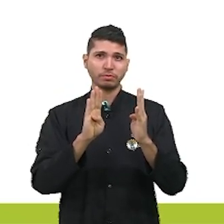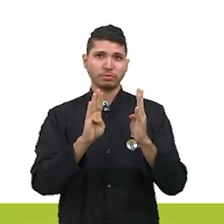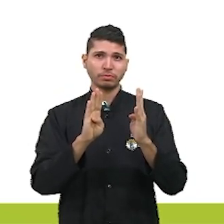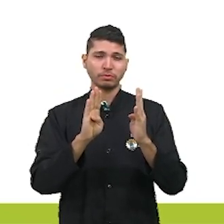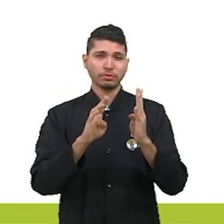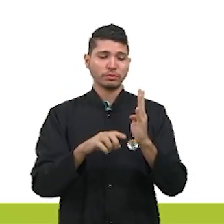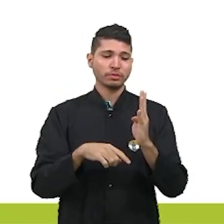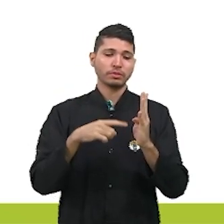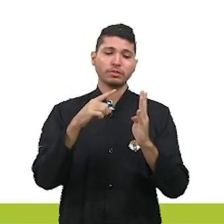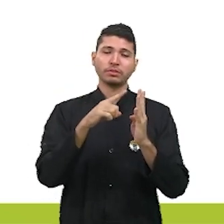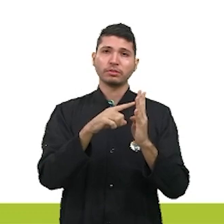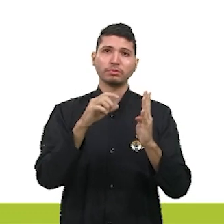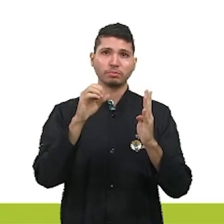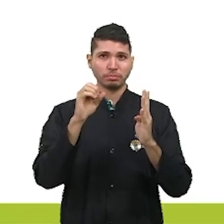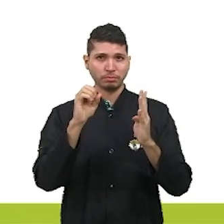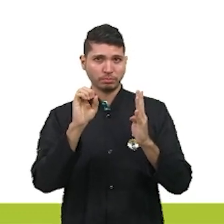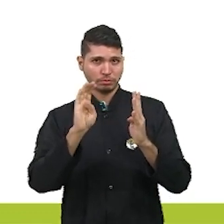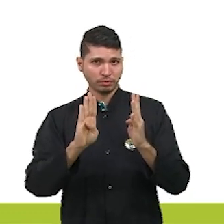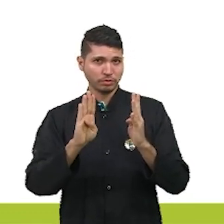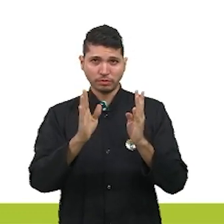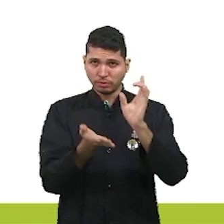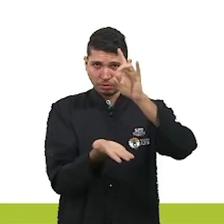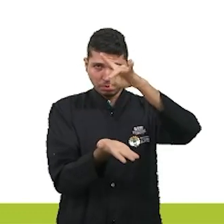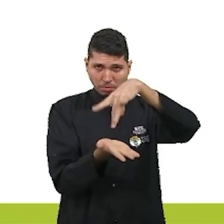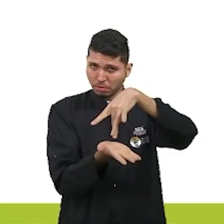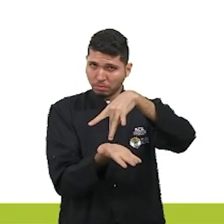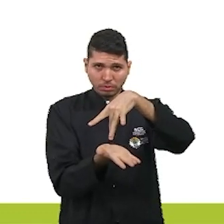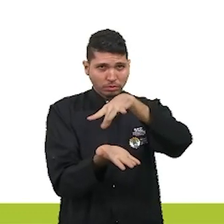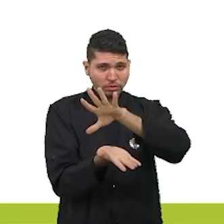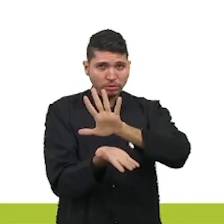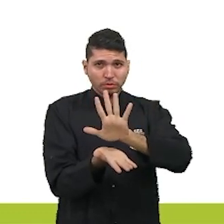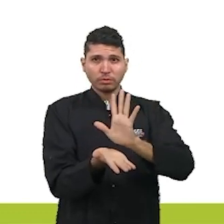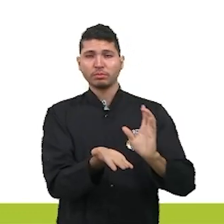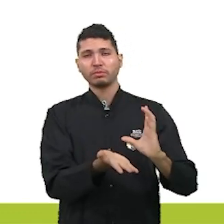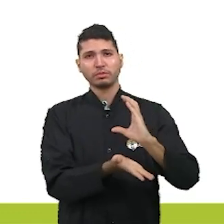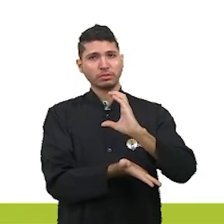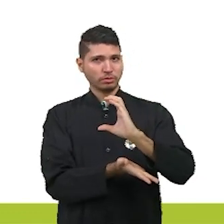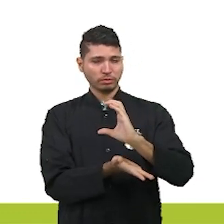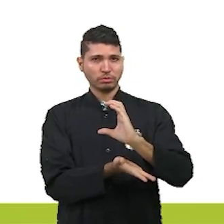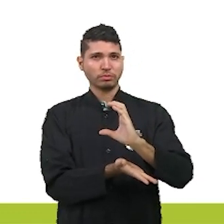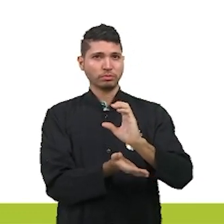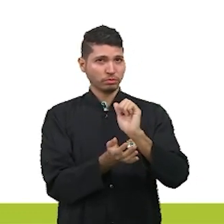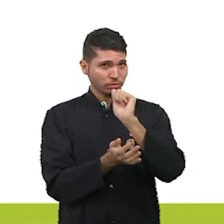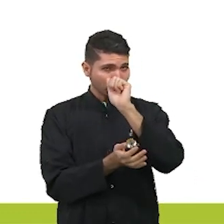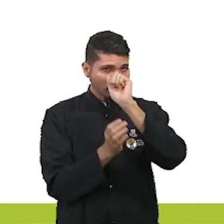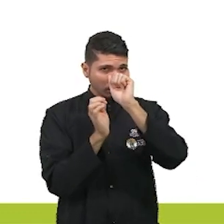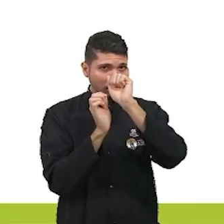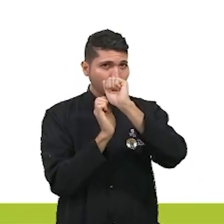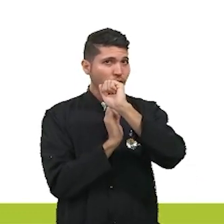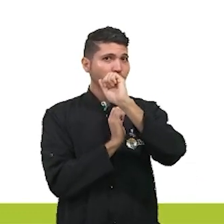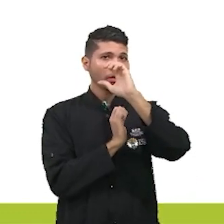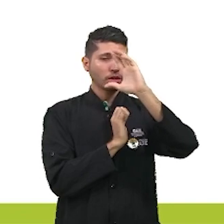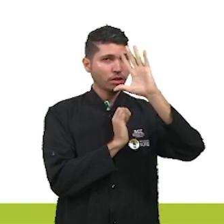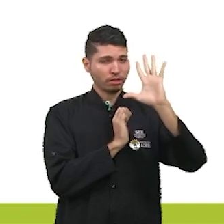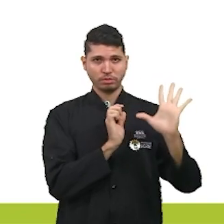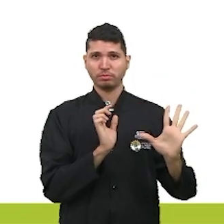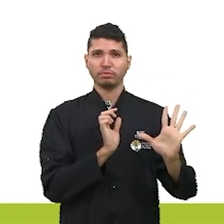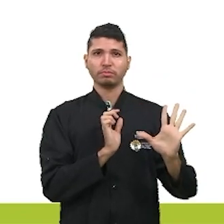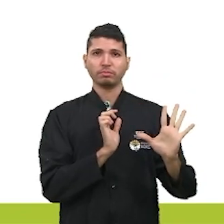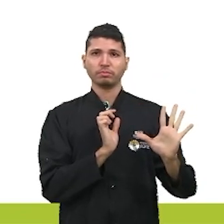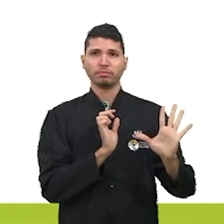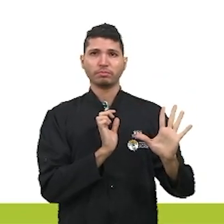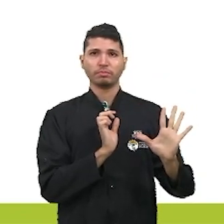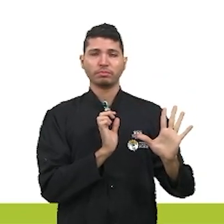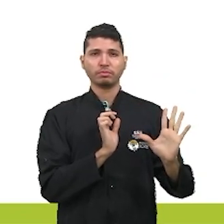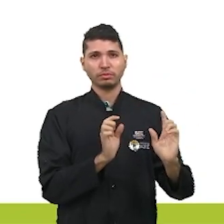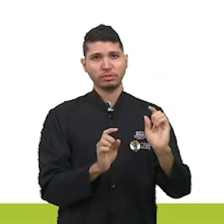pessoa C, então você tem uma única possibilidade para a terceira posição. De modo que esse problema pode ser resolvido